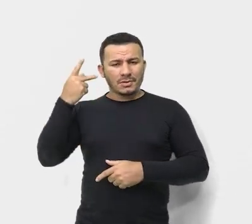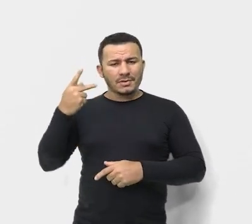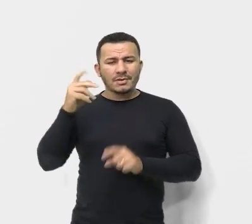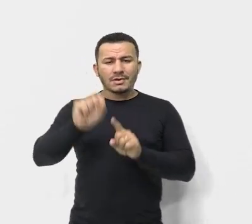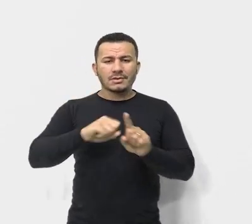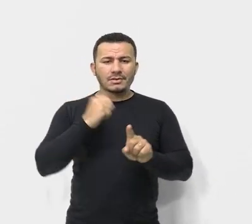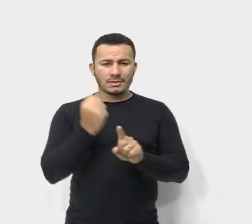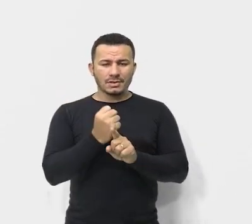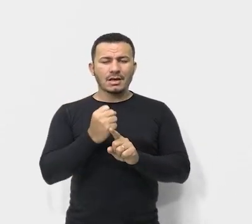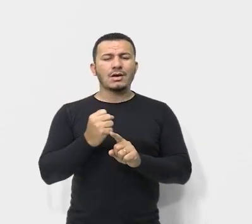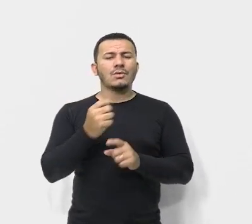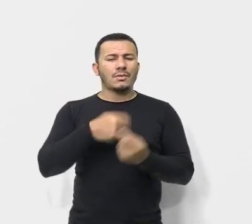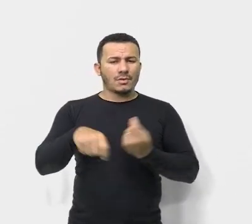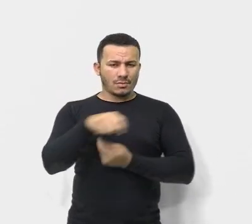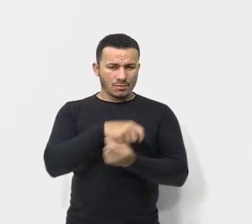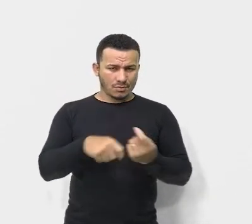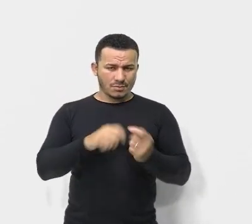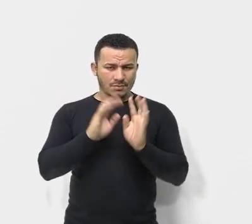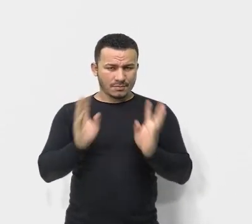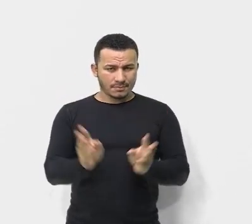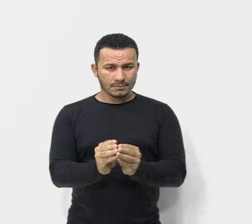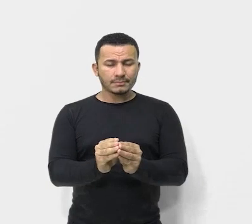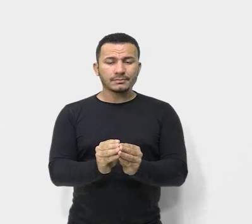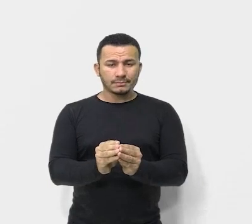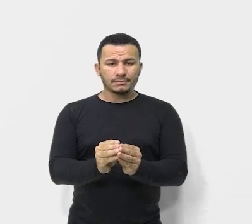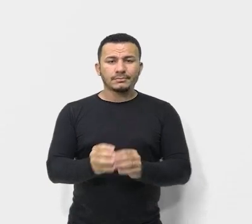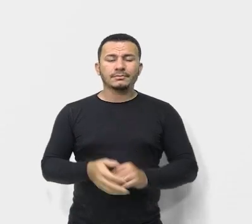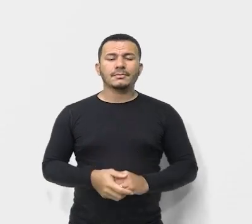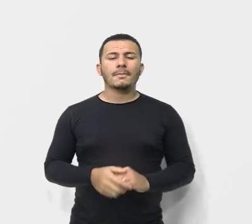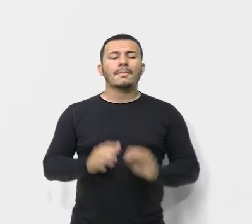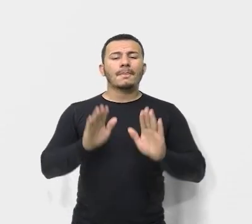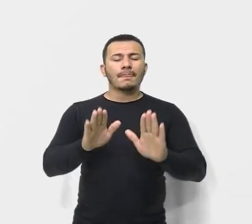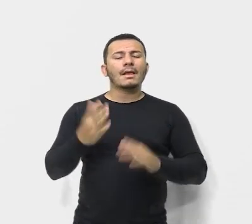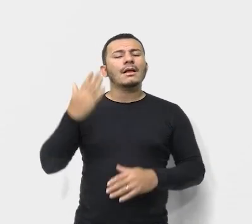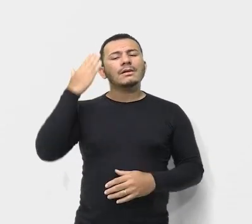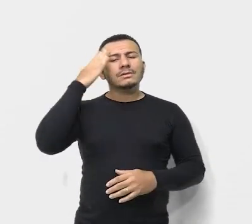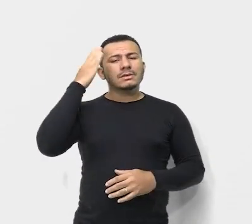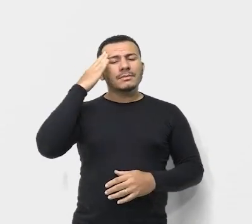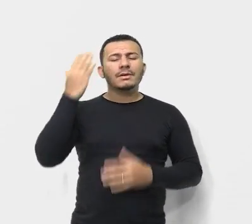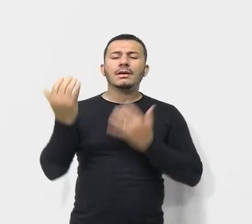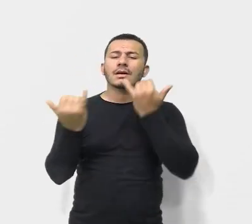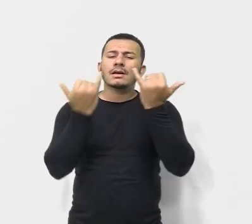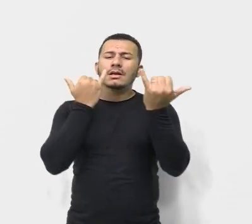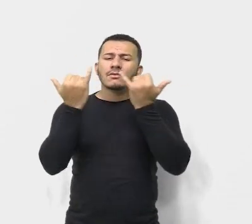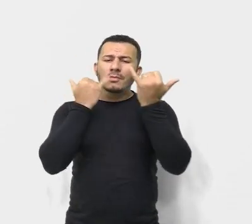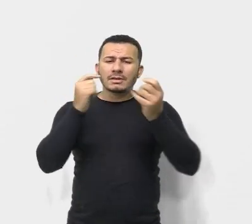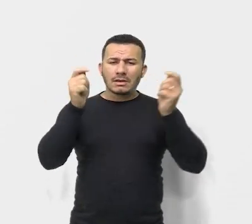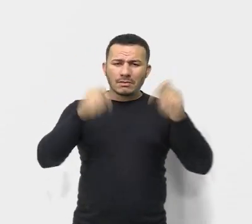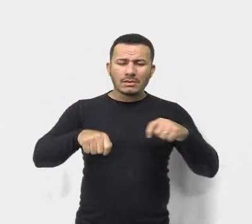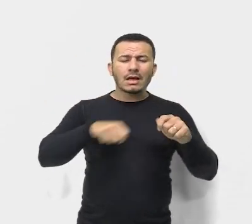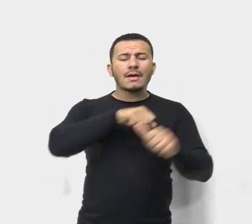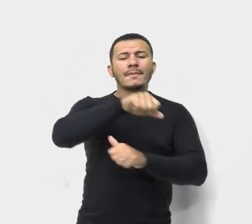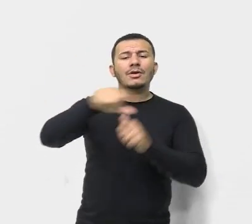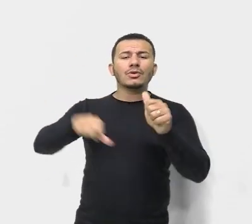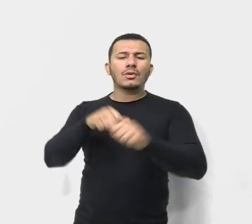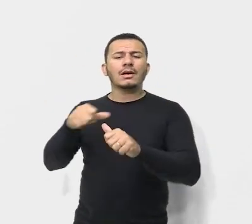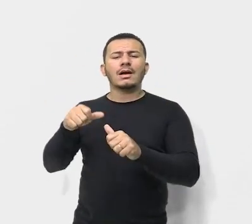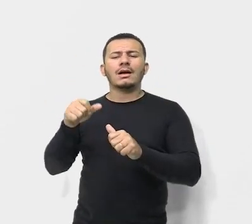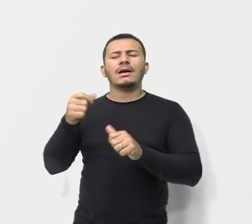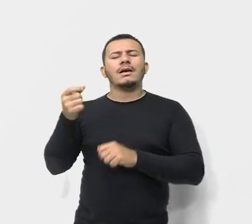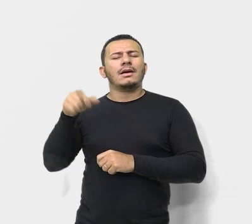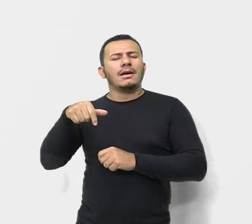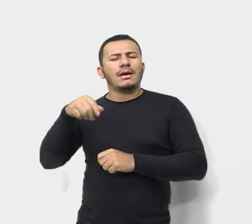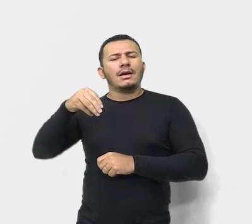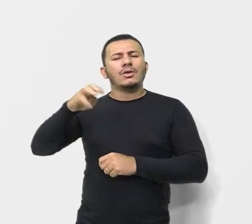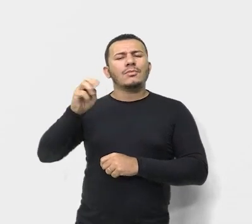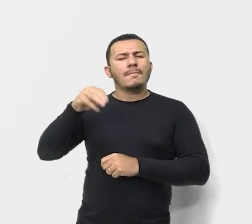certo? Resumindo o texto, foi isso. Então, como é que essa informação poderia se transformar num meme, professora?